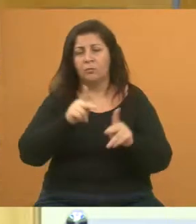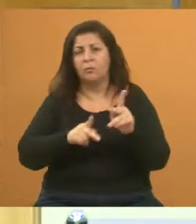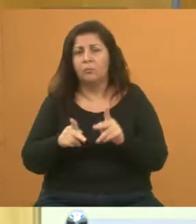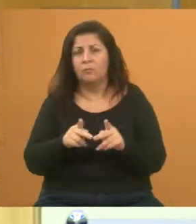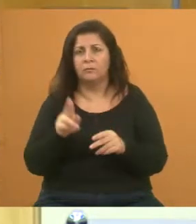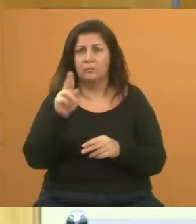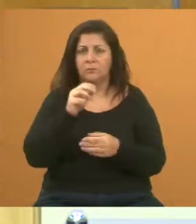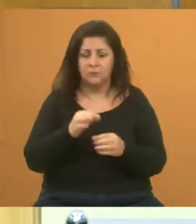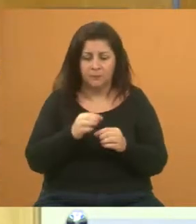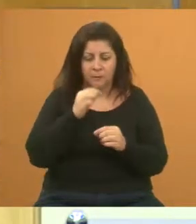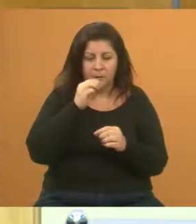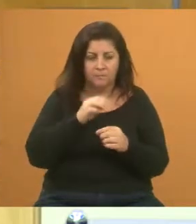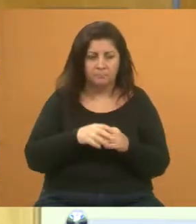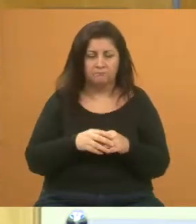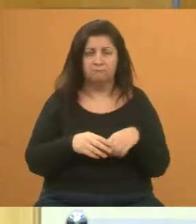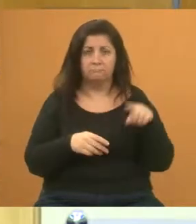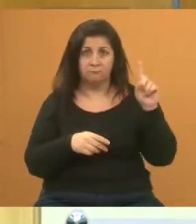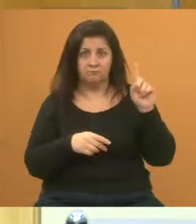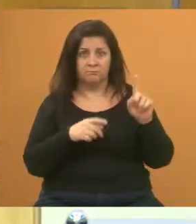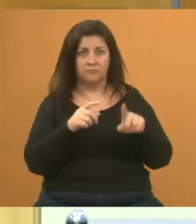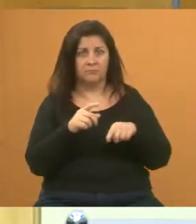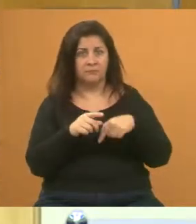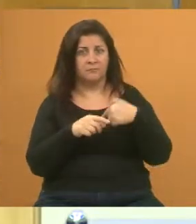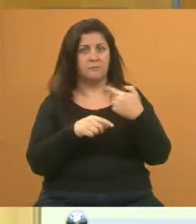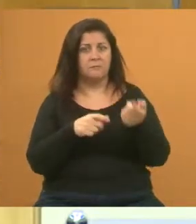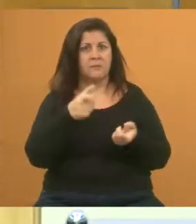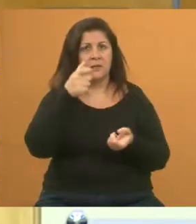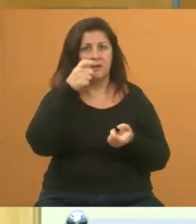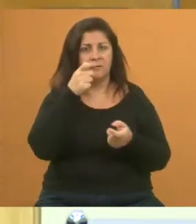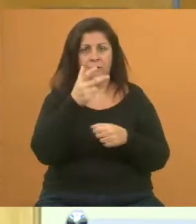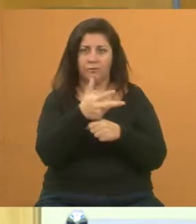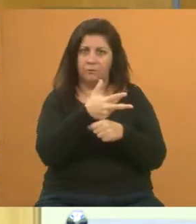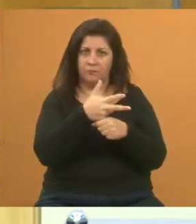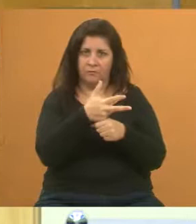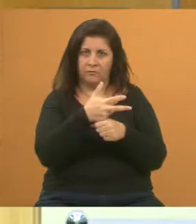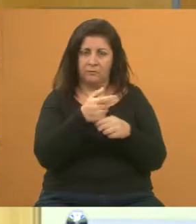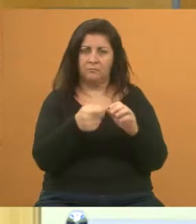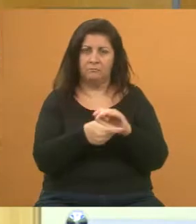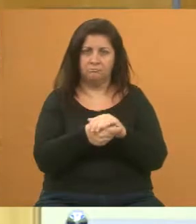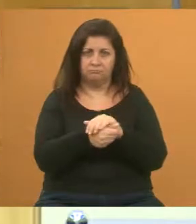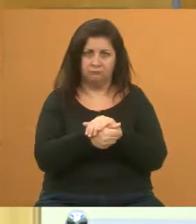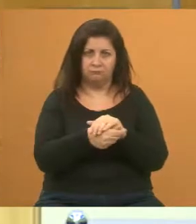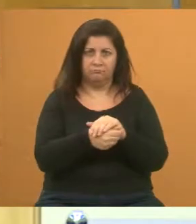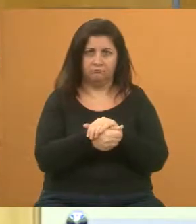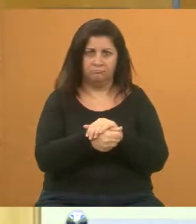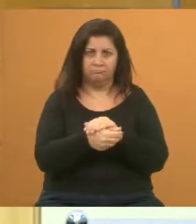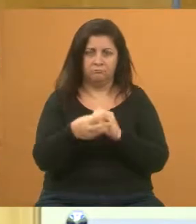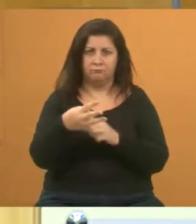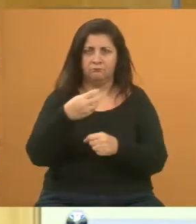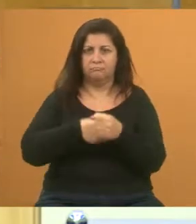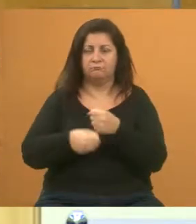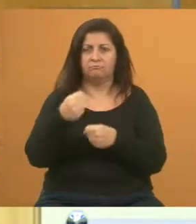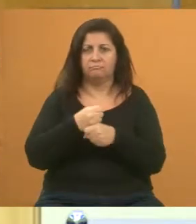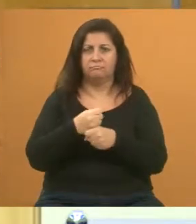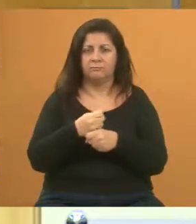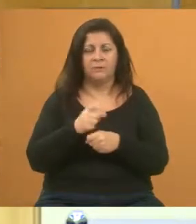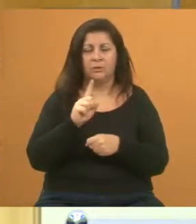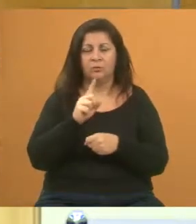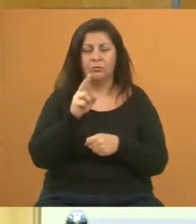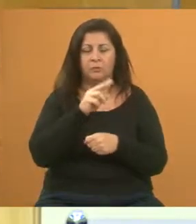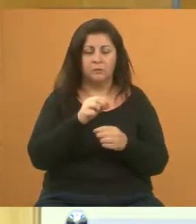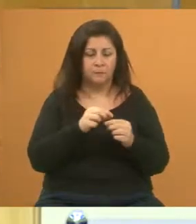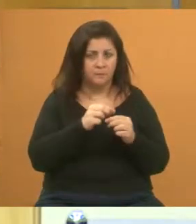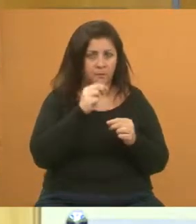cidadão. Porque eu mesmo, depois que eu vi o vídeo da tartaruga, há 3 anos atrás, eu não uso canudinho